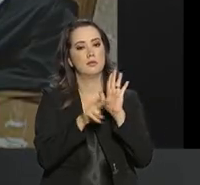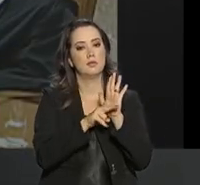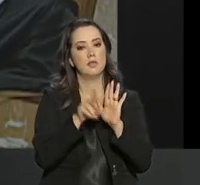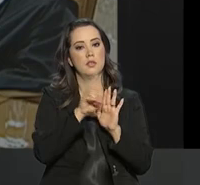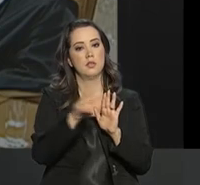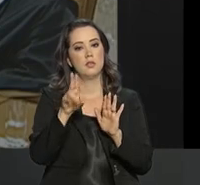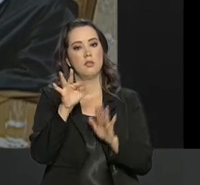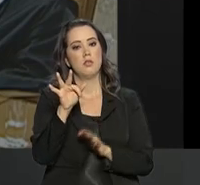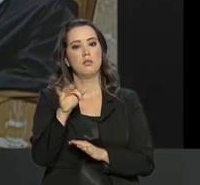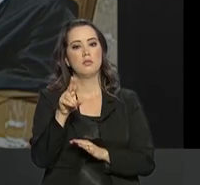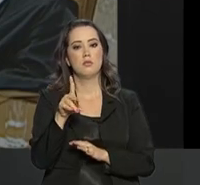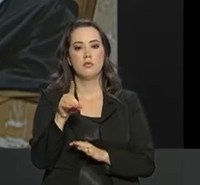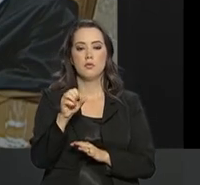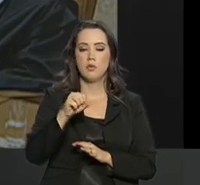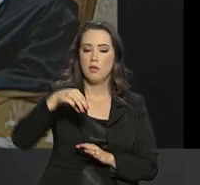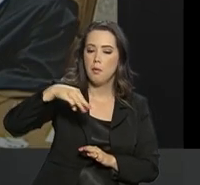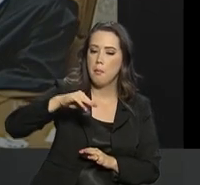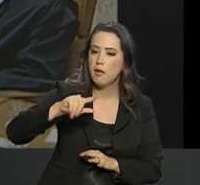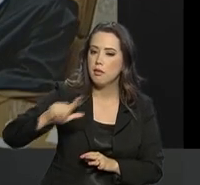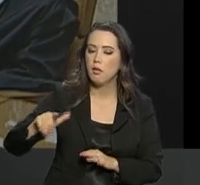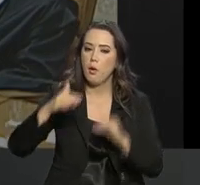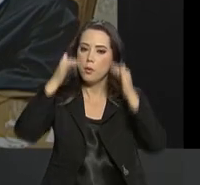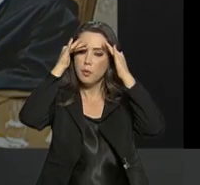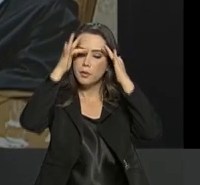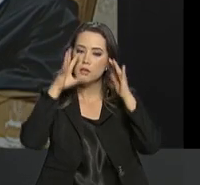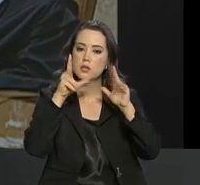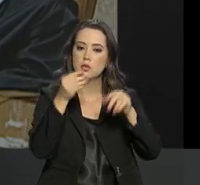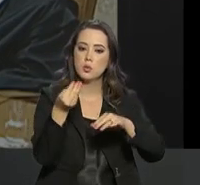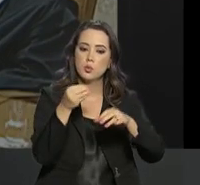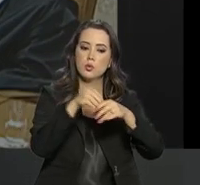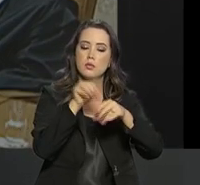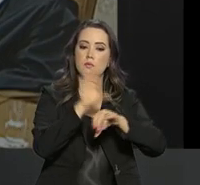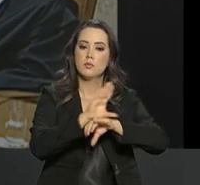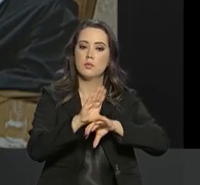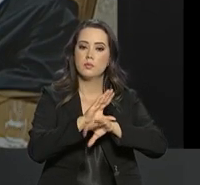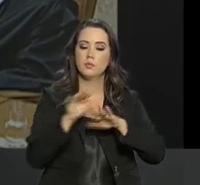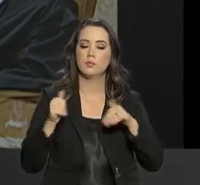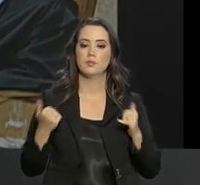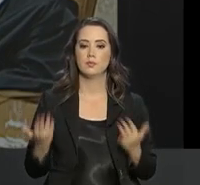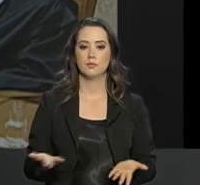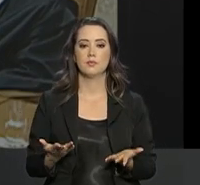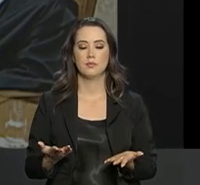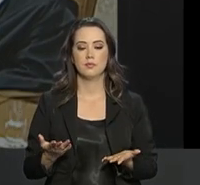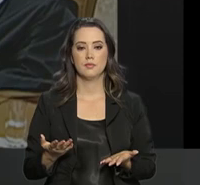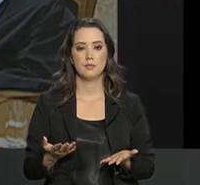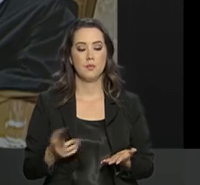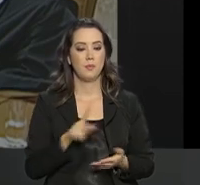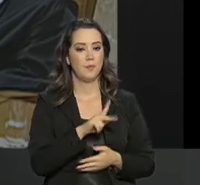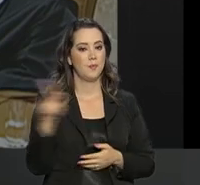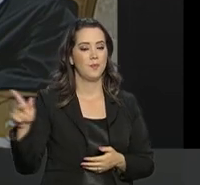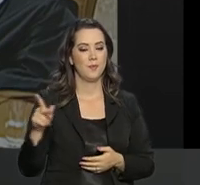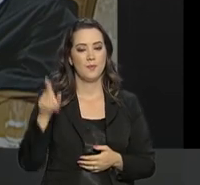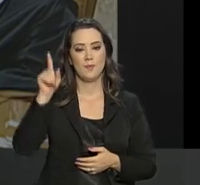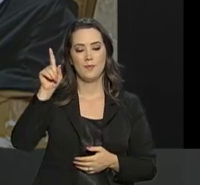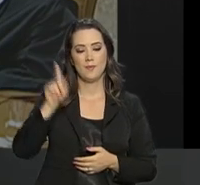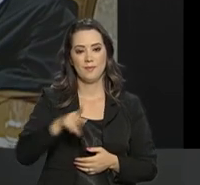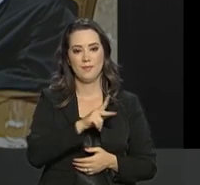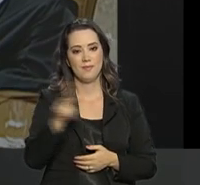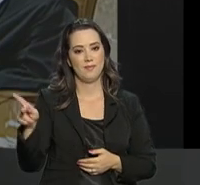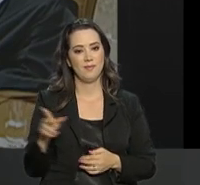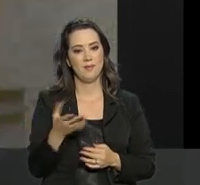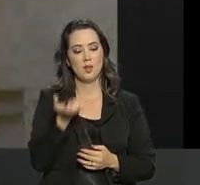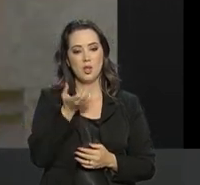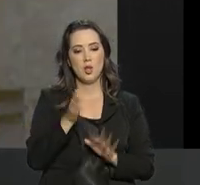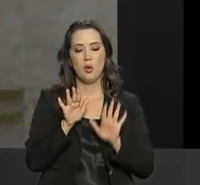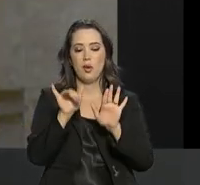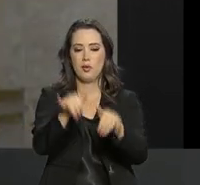chamada fundamental. Obedece a tudo aquilo que está na Constituição. Então, presidente, eu quero, em palavras